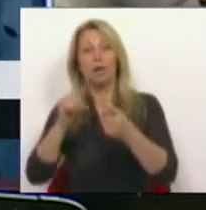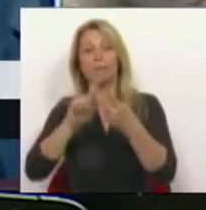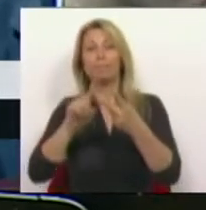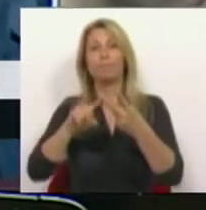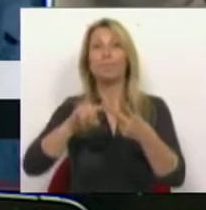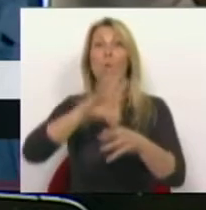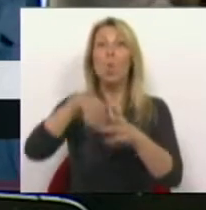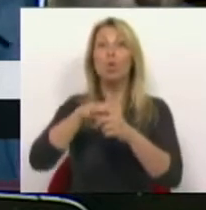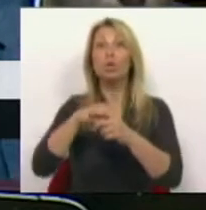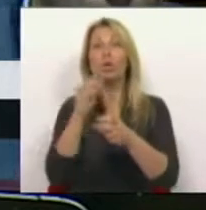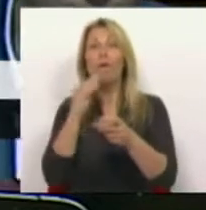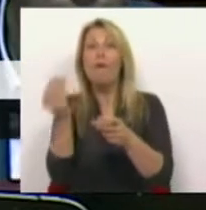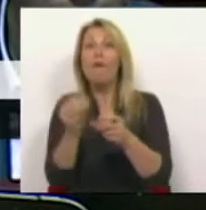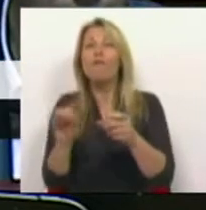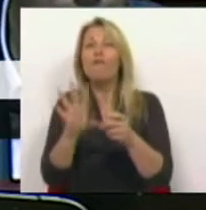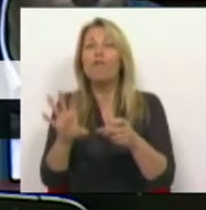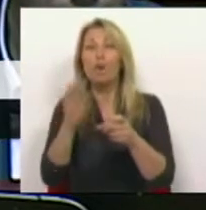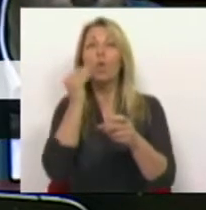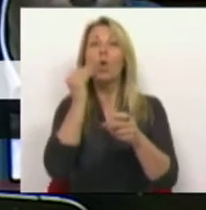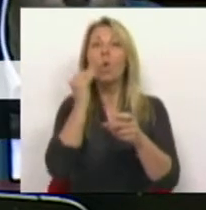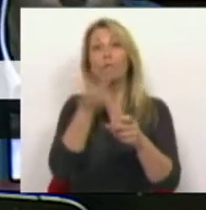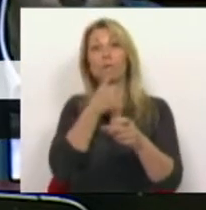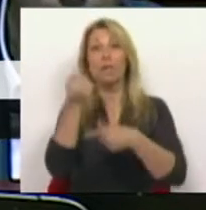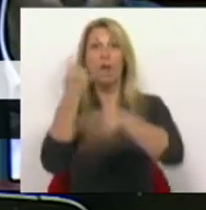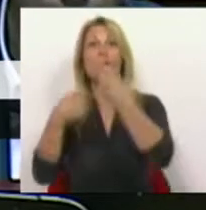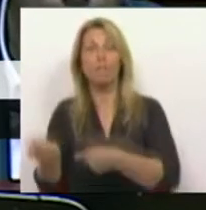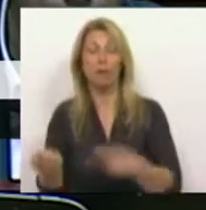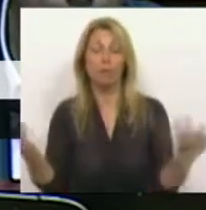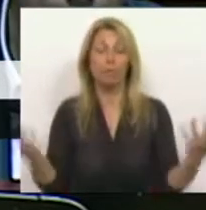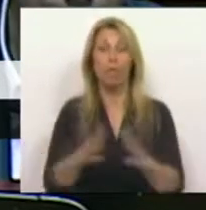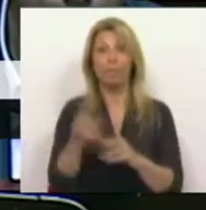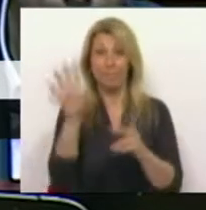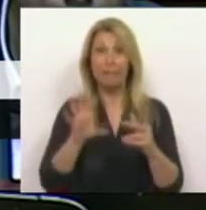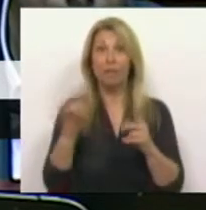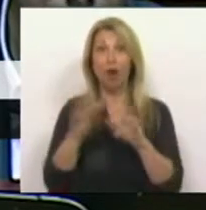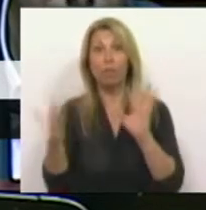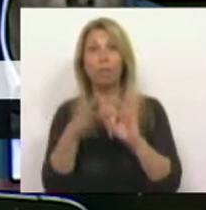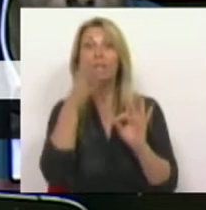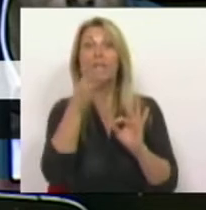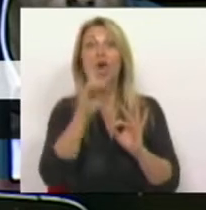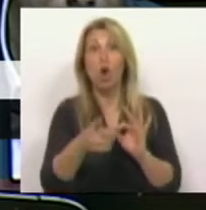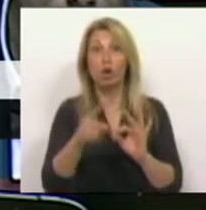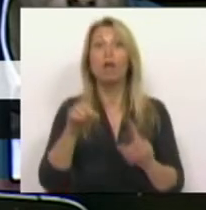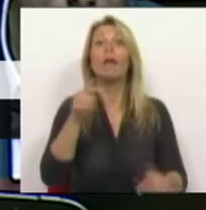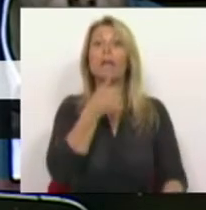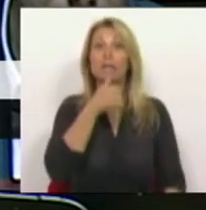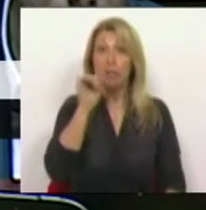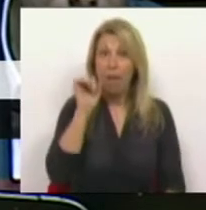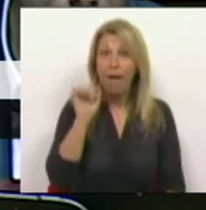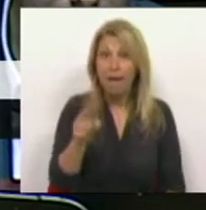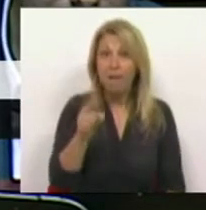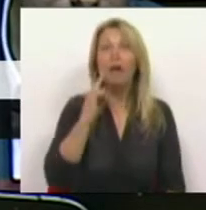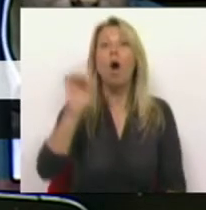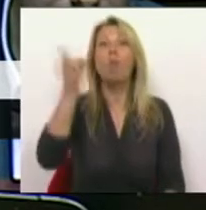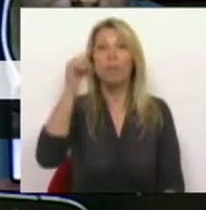substância dessa decisão de venda. Sobre a forma, o que há a dizer é que essa decisão deveria ter sido tomada na Assembleia